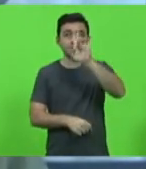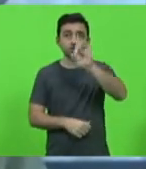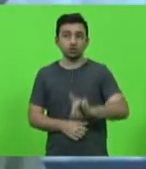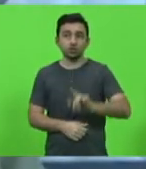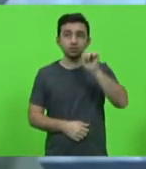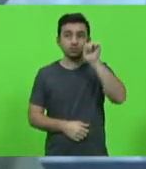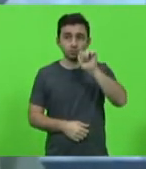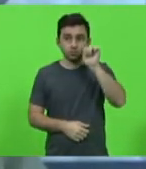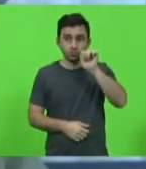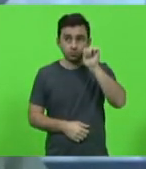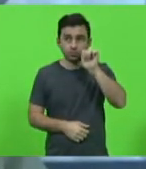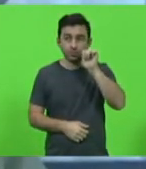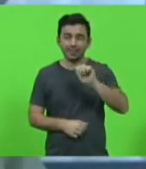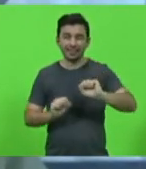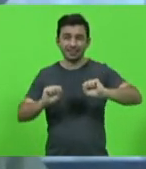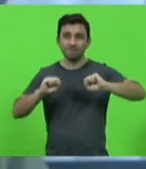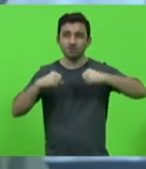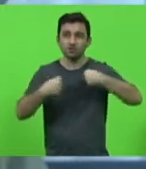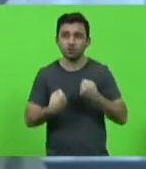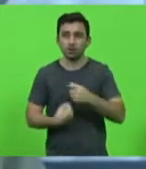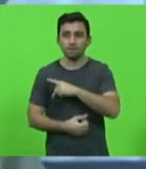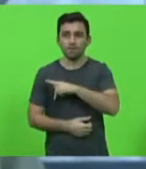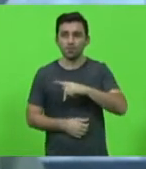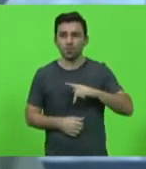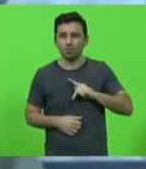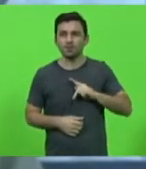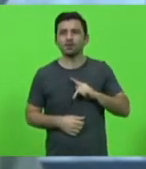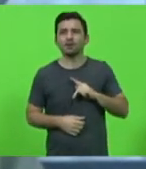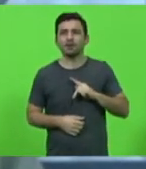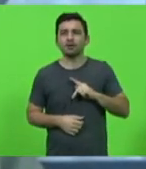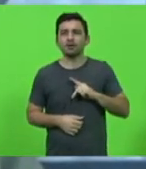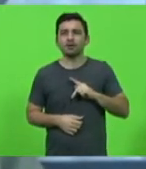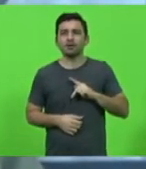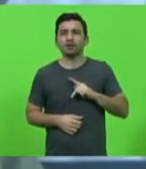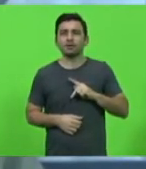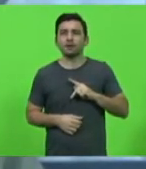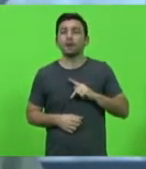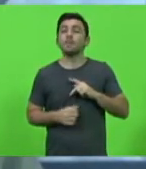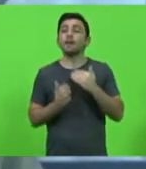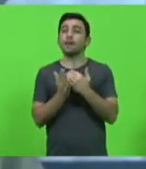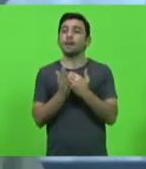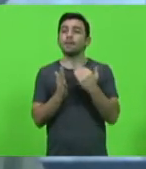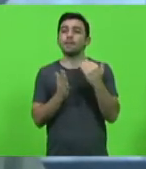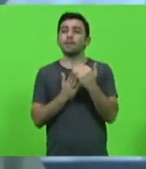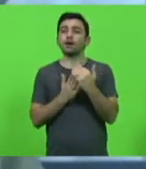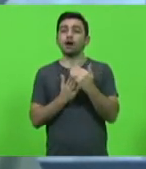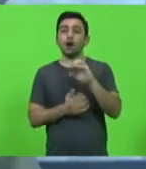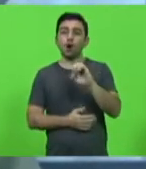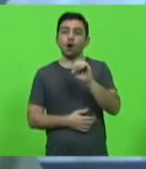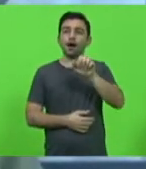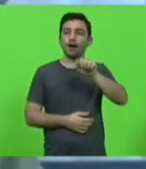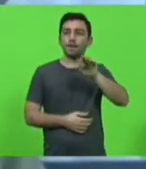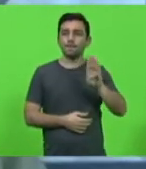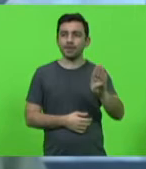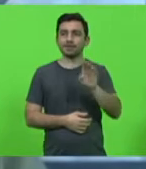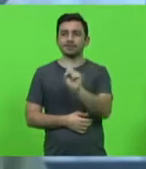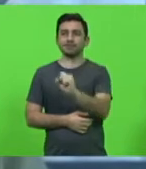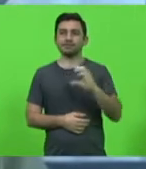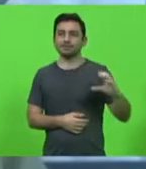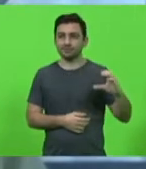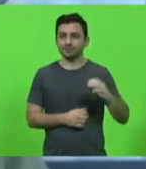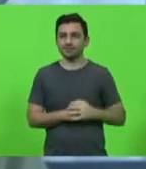Mulher, a Defensoria Pública e temos também a OAB de Santa Catarina.